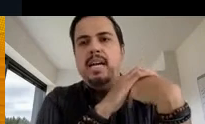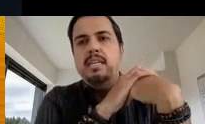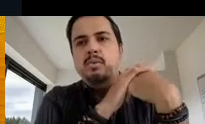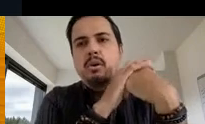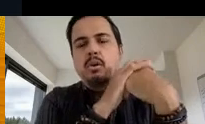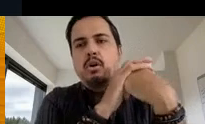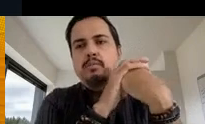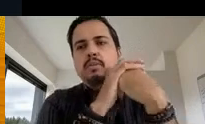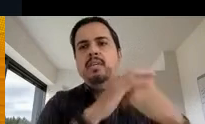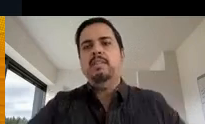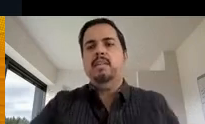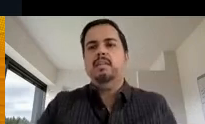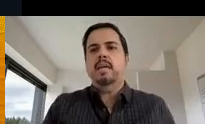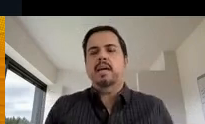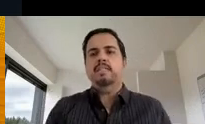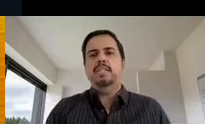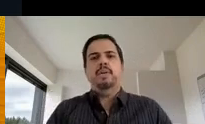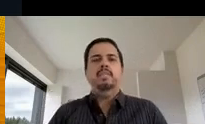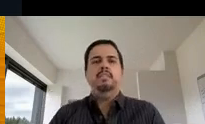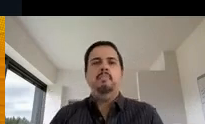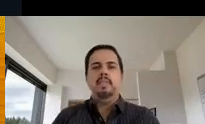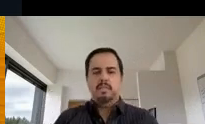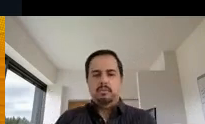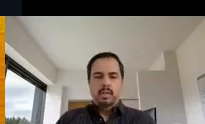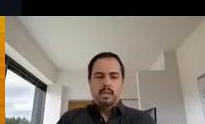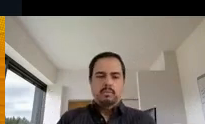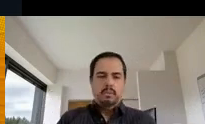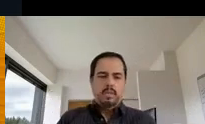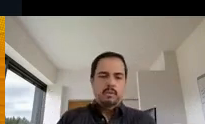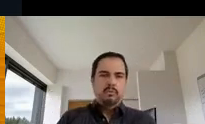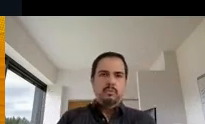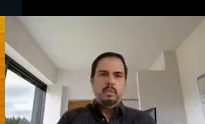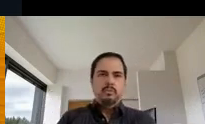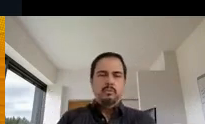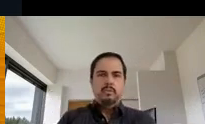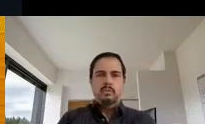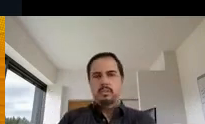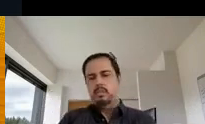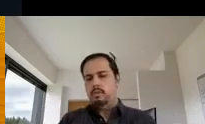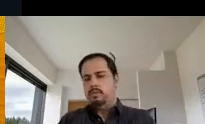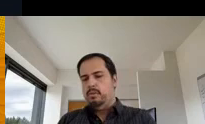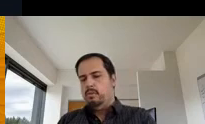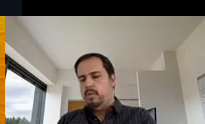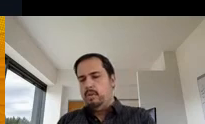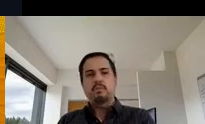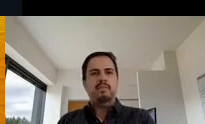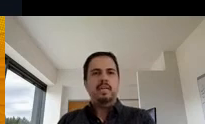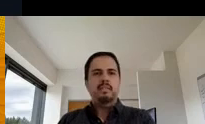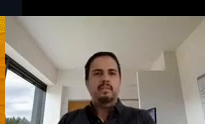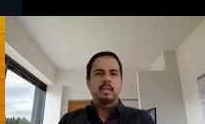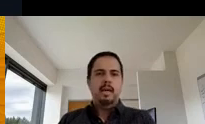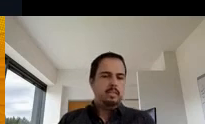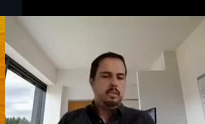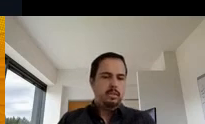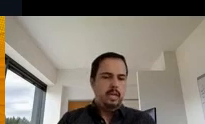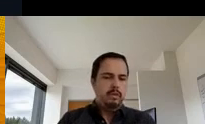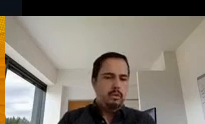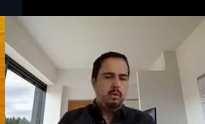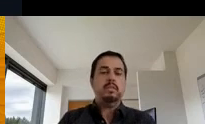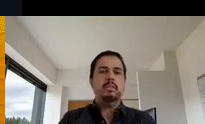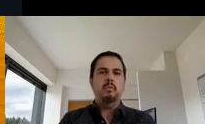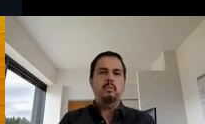E aí, para chegar nisso, é óbvio que você vai ter que agir diferentemente. Então, se eu quero entrar no fluxo da transformação digital, se eu quero inovar de